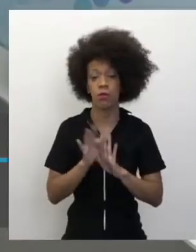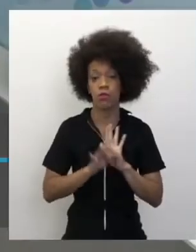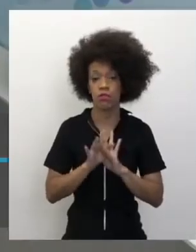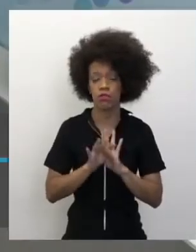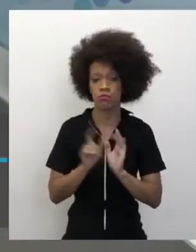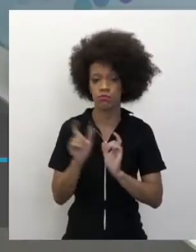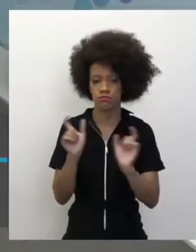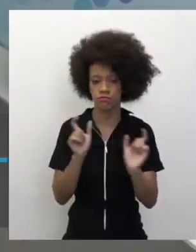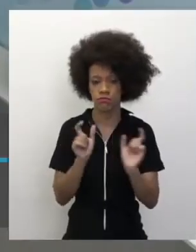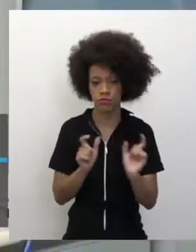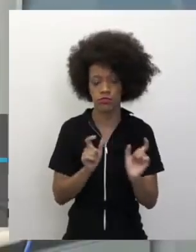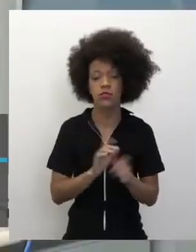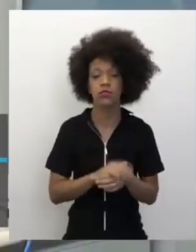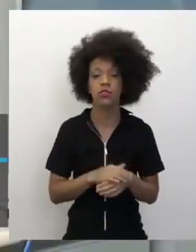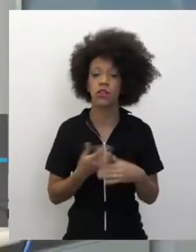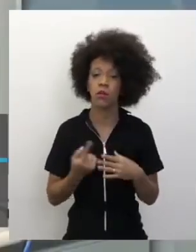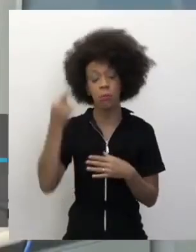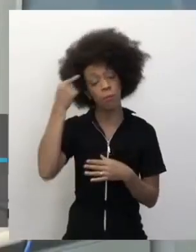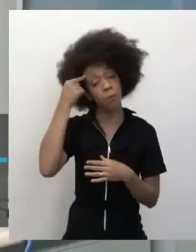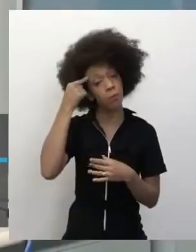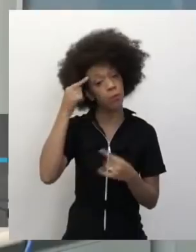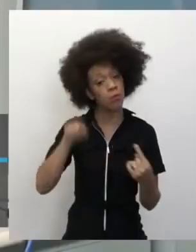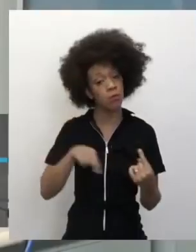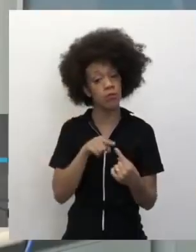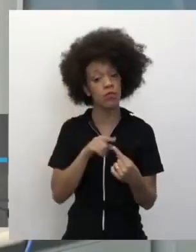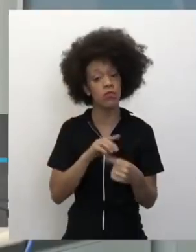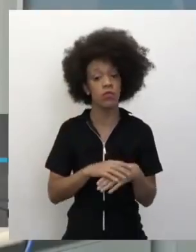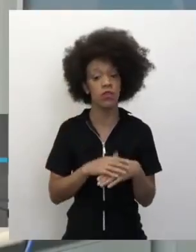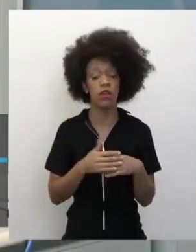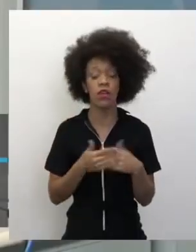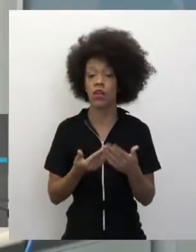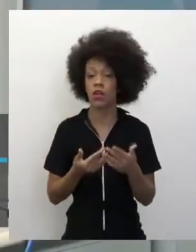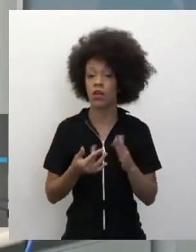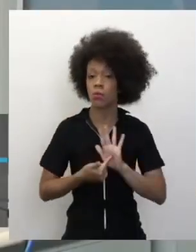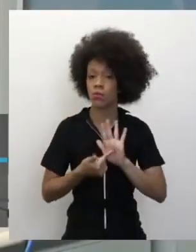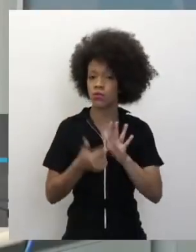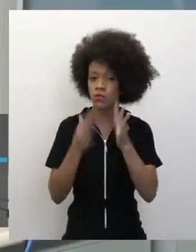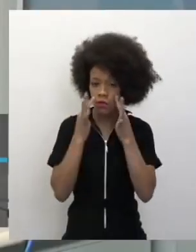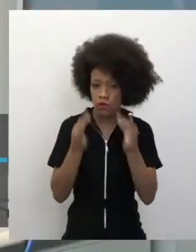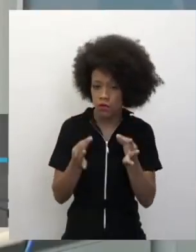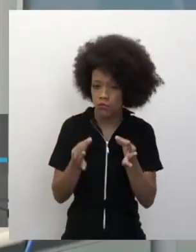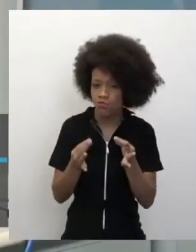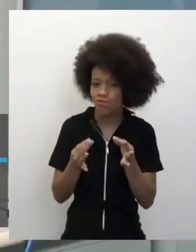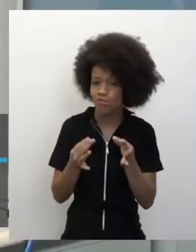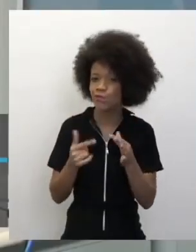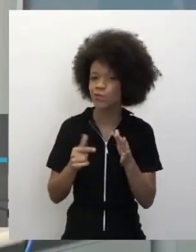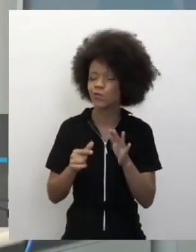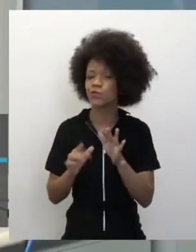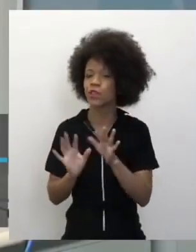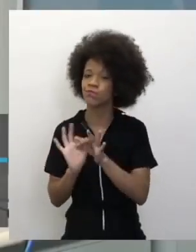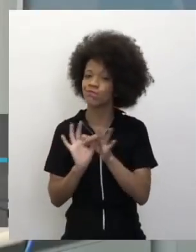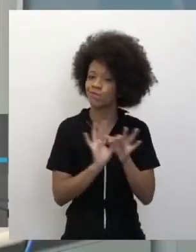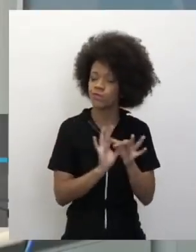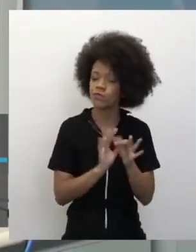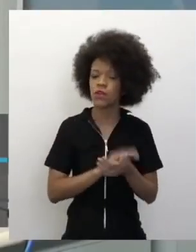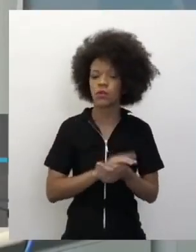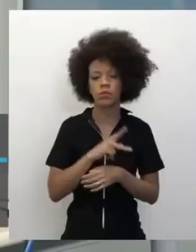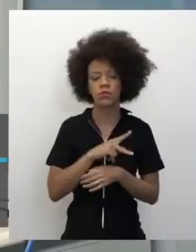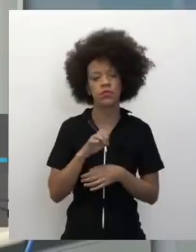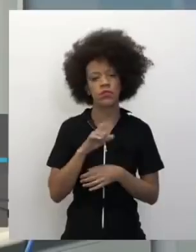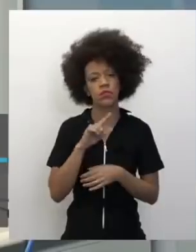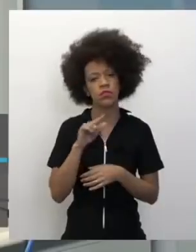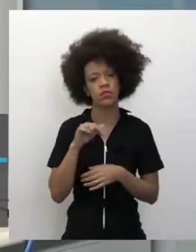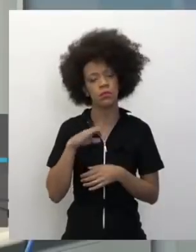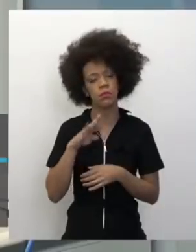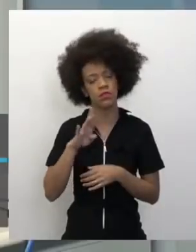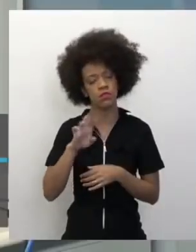que em conjunto pode transmitir uma ideia. O texto em si me chamou a atenção por não ter uma coesão entre as palavras. Pro Elizabeth, porque ele